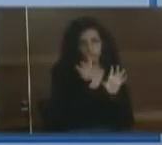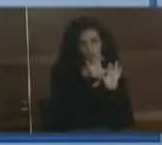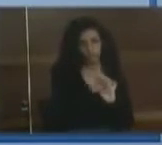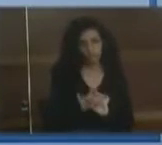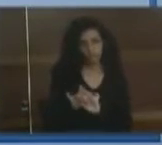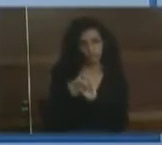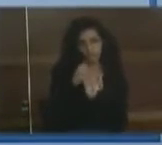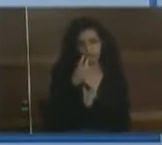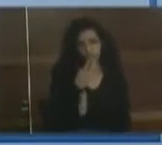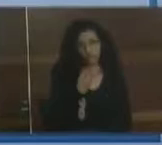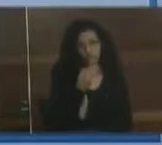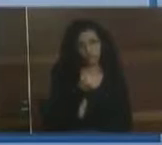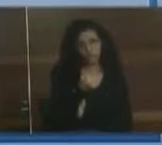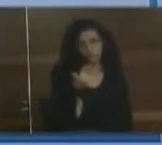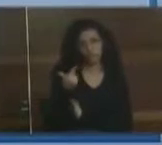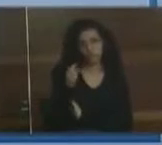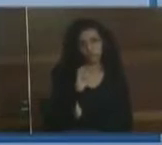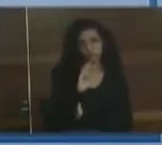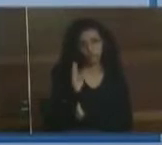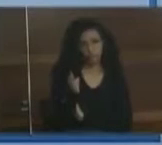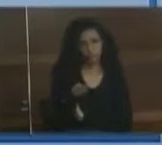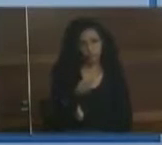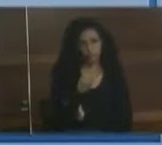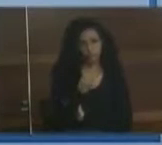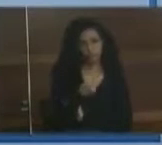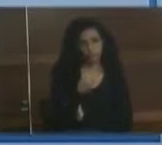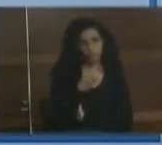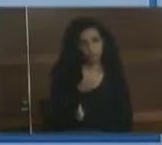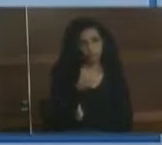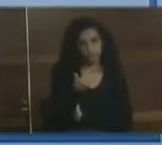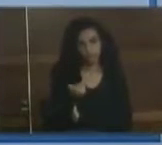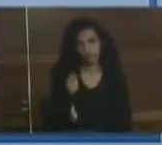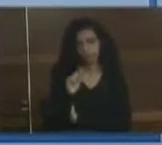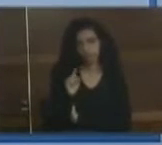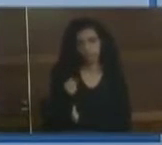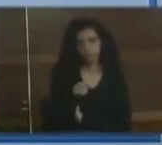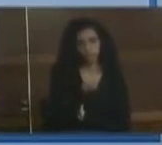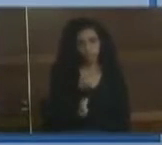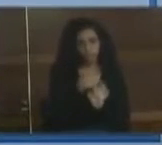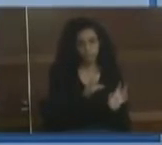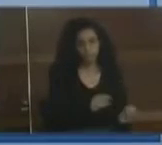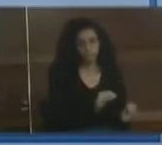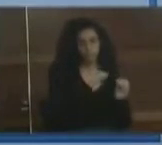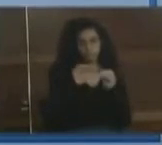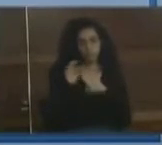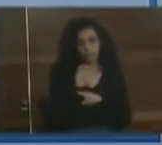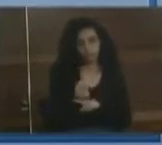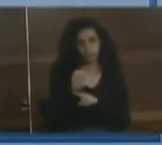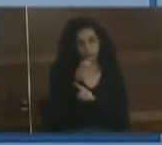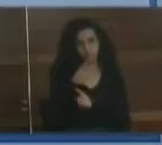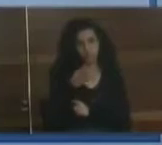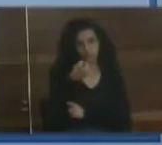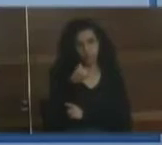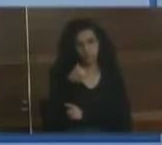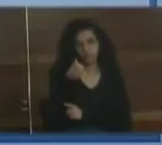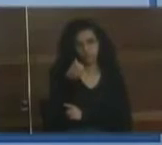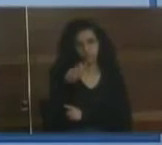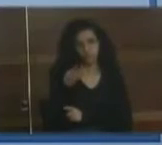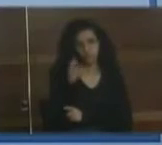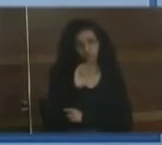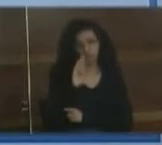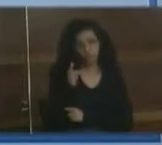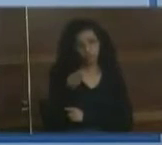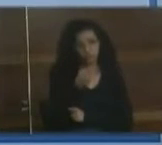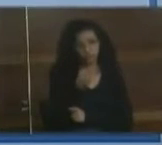com 312 milhões 262.000 as transferências do estado e com 474 milhões de 841